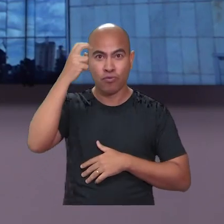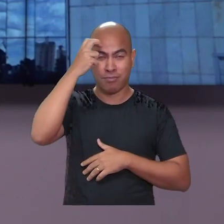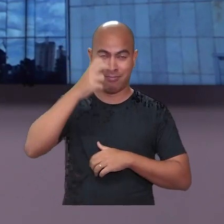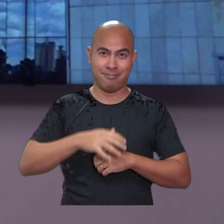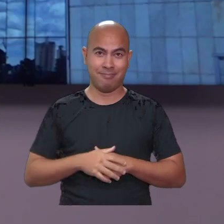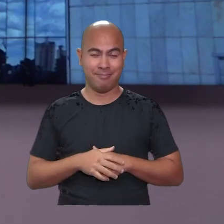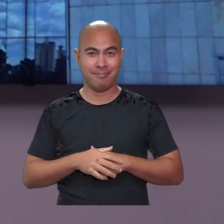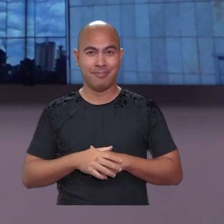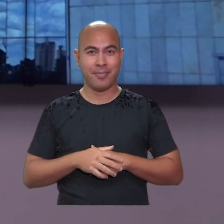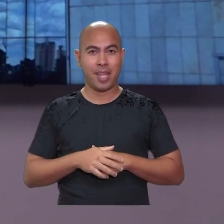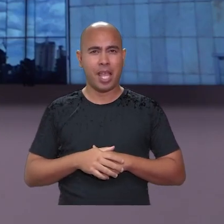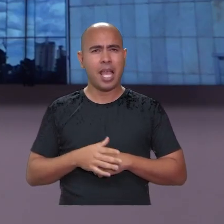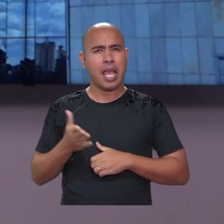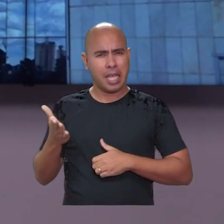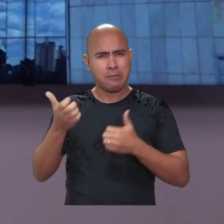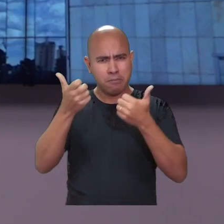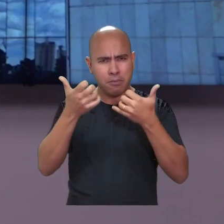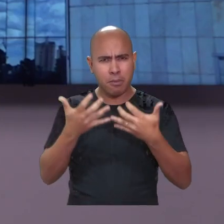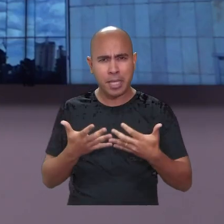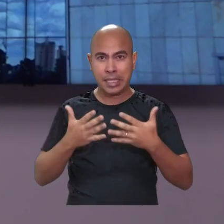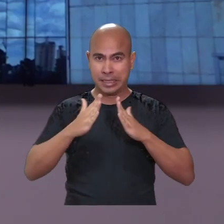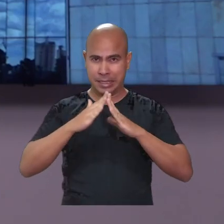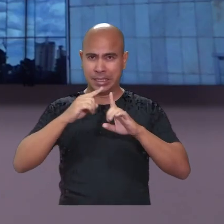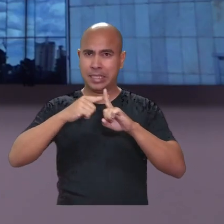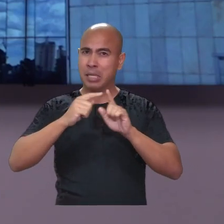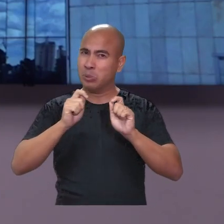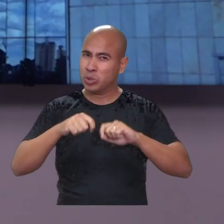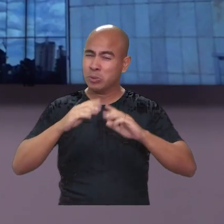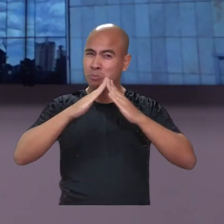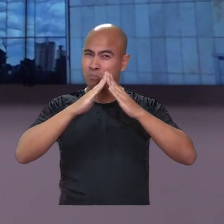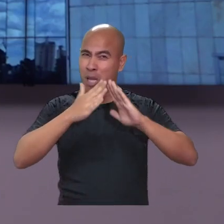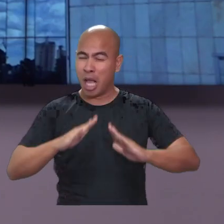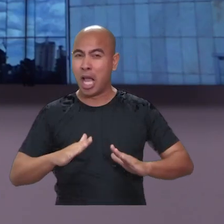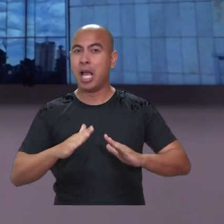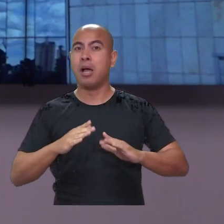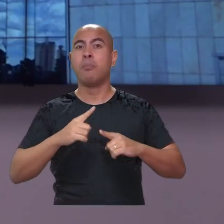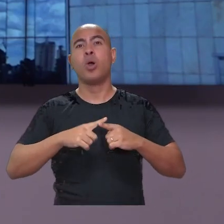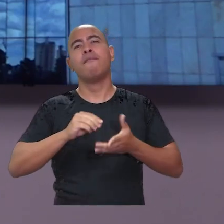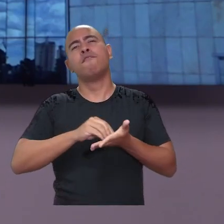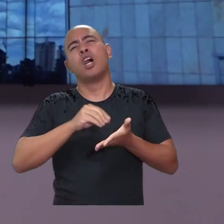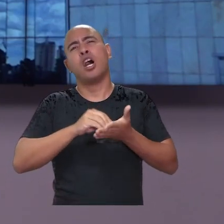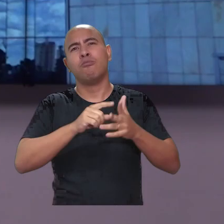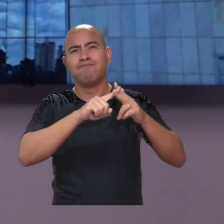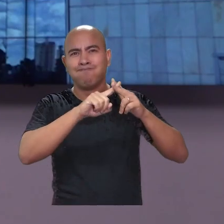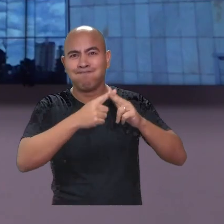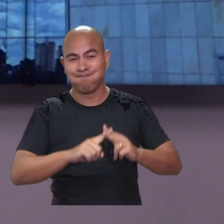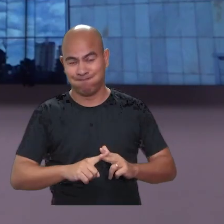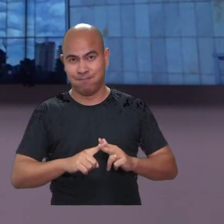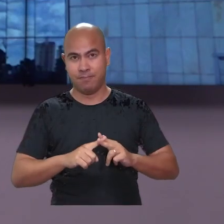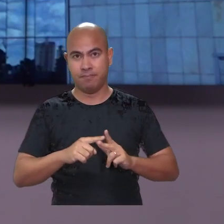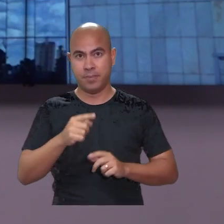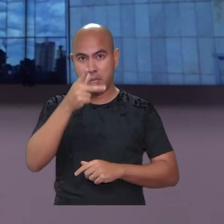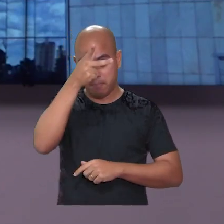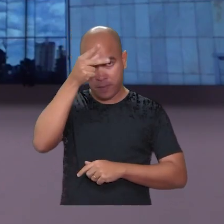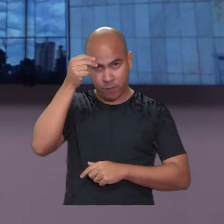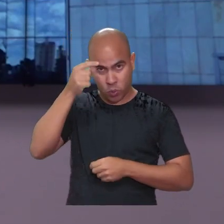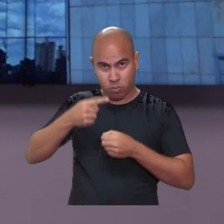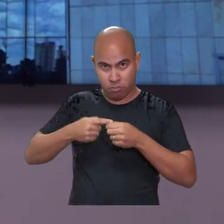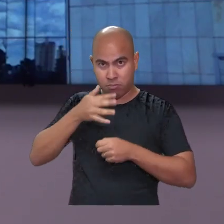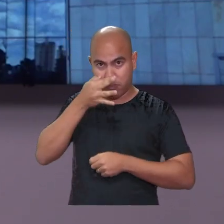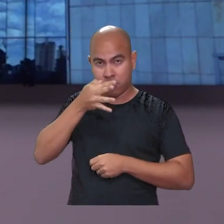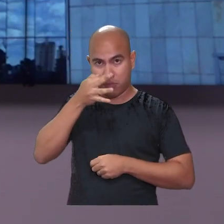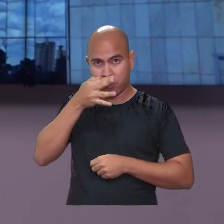que a igreja sofre risco de desabamento, em razão da falta de manutenção. A Prefeitura de Flores de Goiás